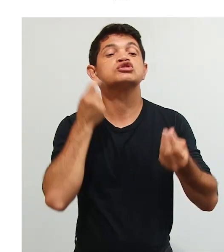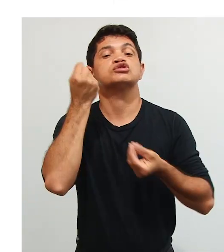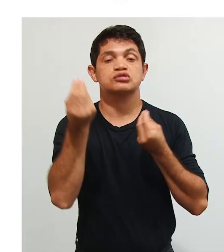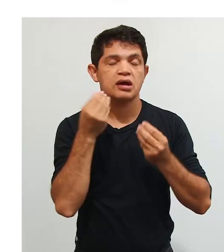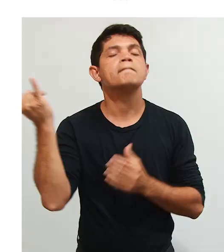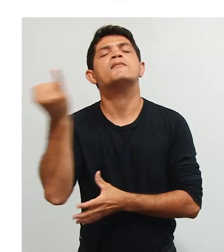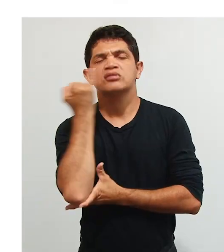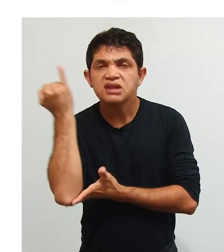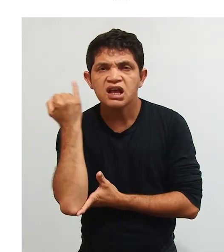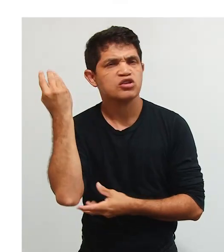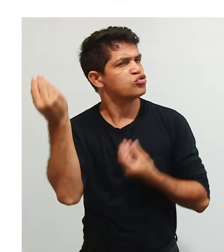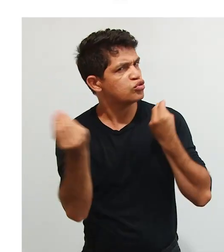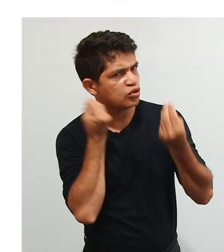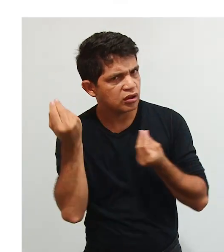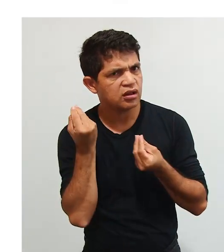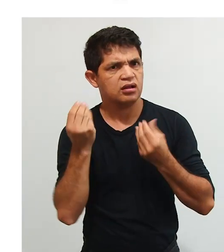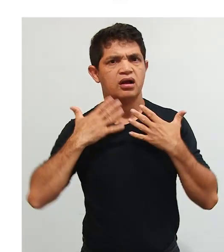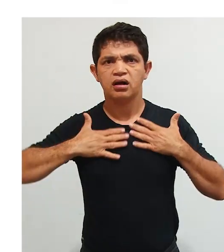importante